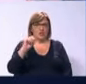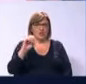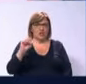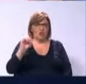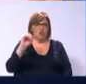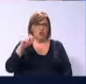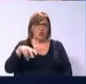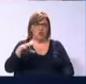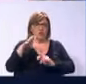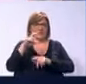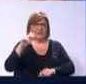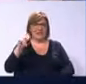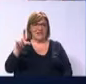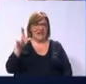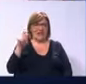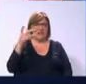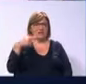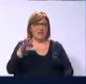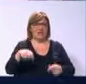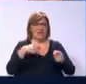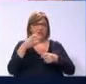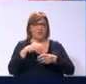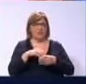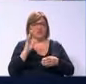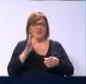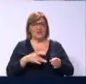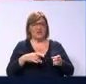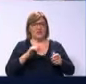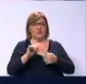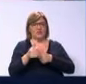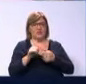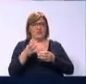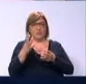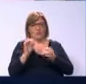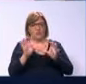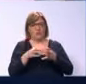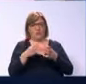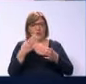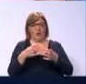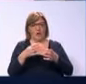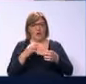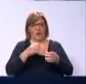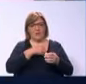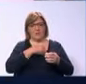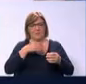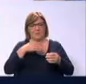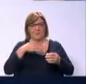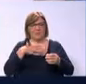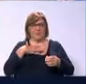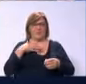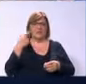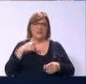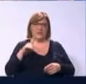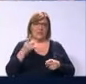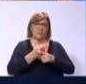em negócios ou não está envolvido neste momento já foi diretor desportivo vários clubes neste momento empresário por isso também outro caso